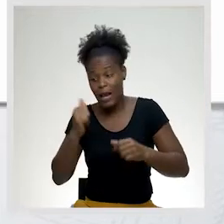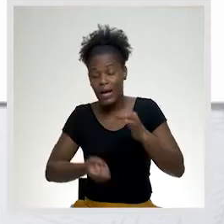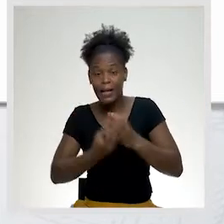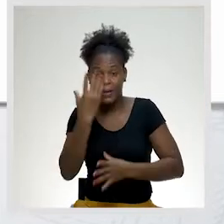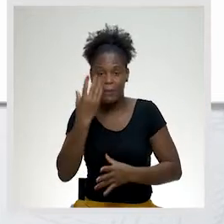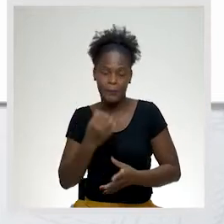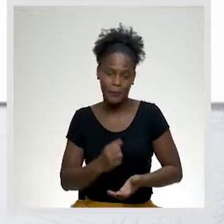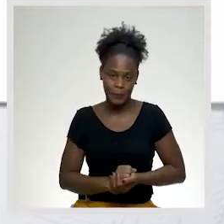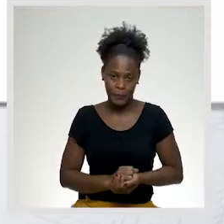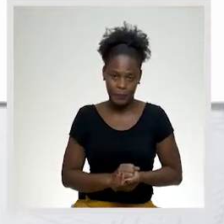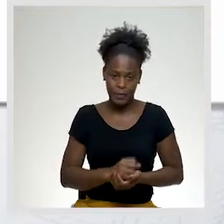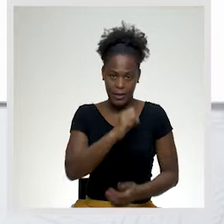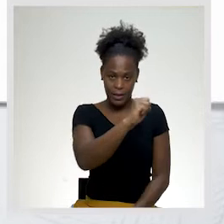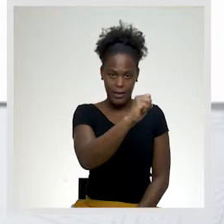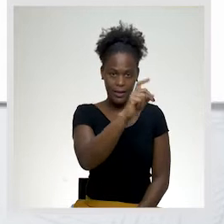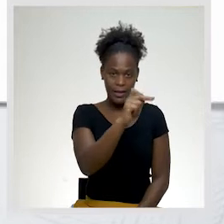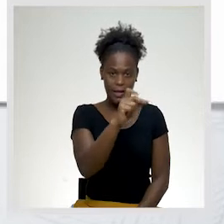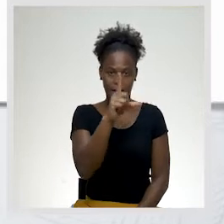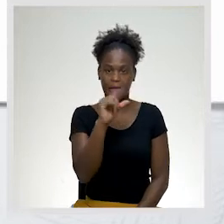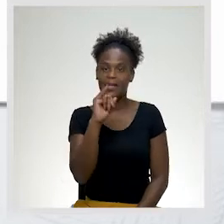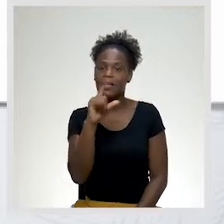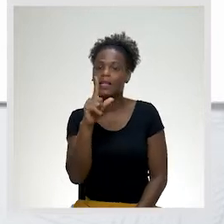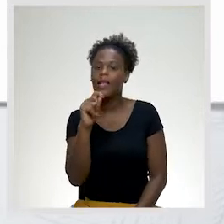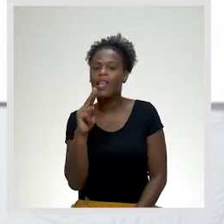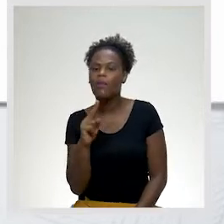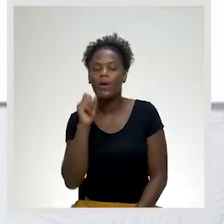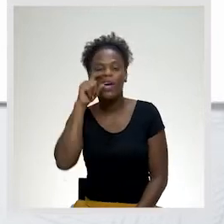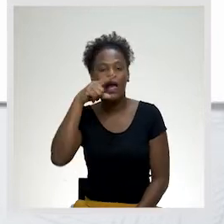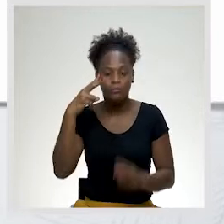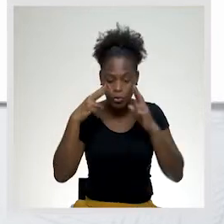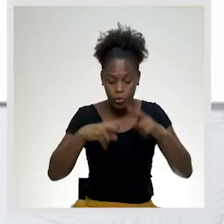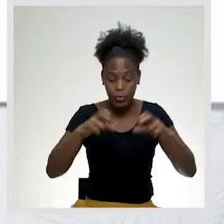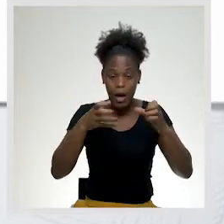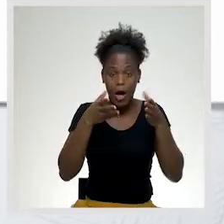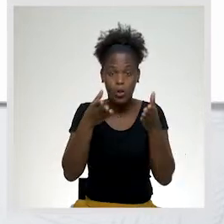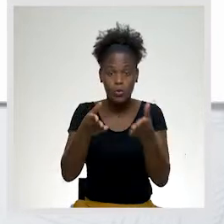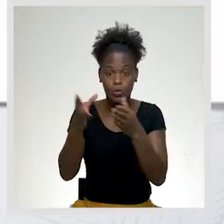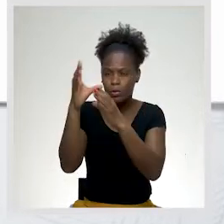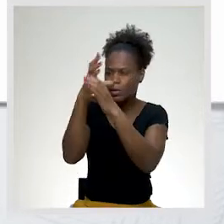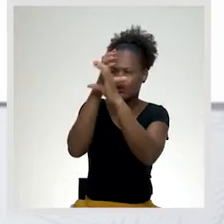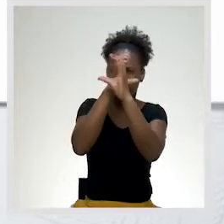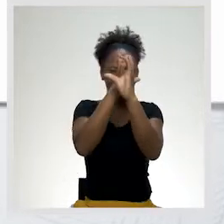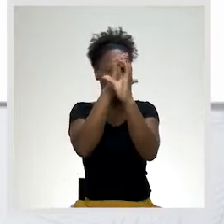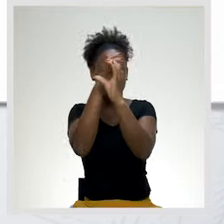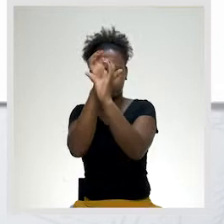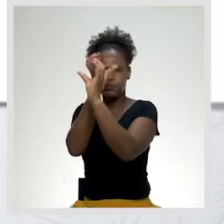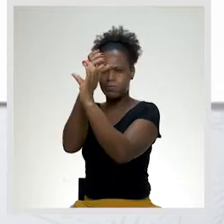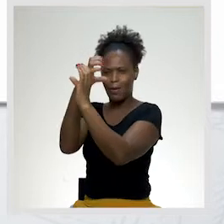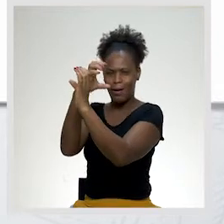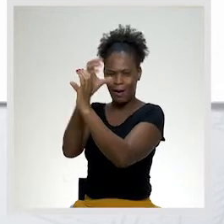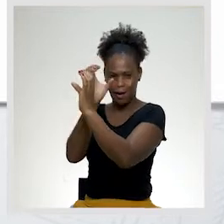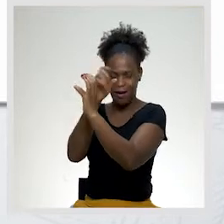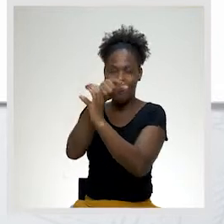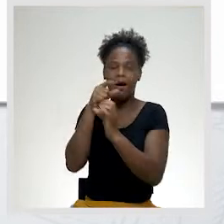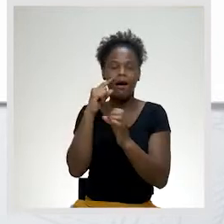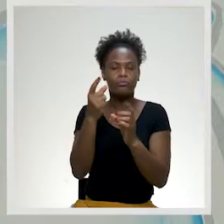Galileu. Galileu foi quem descobriu, com a ajuda do telescópio, que foi aperfeiçoado por Galileu,